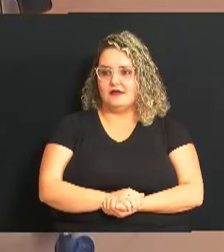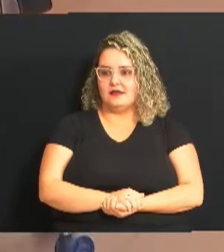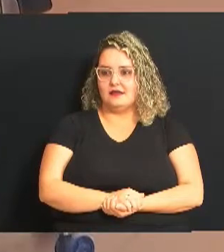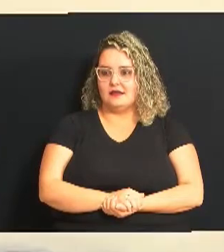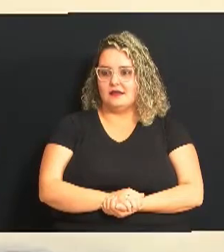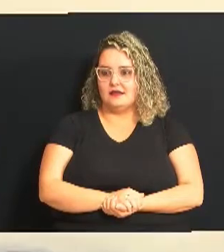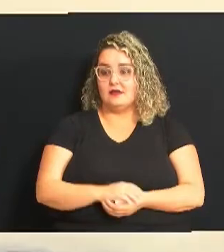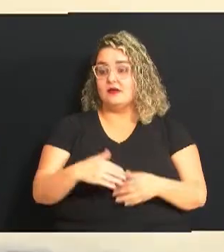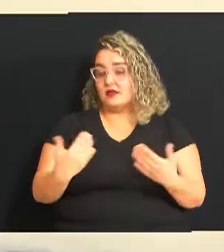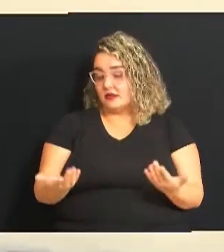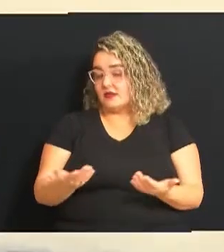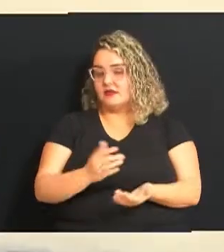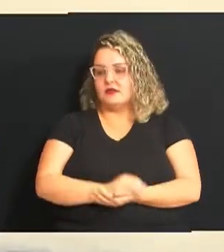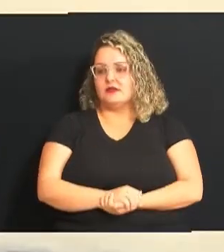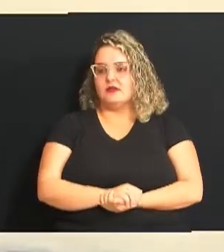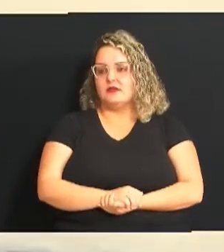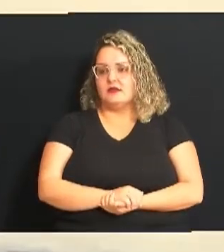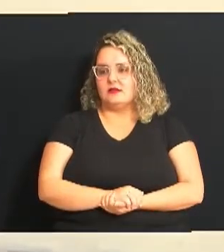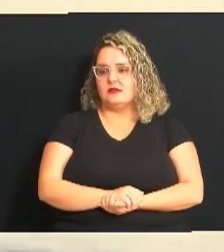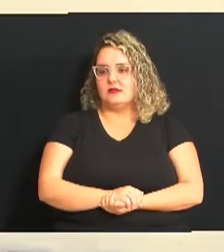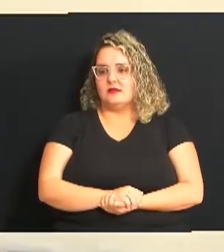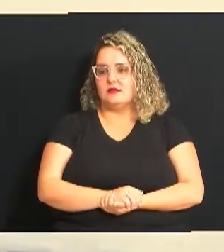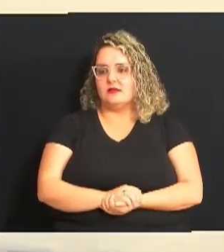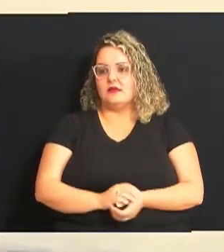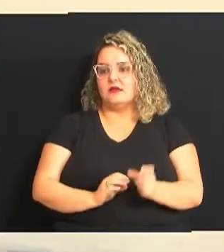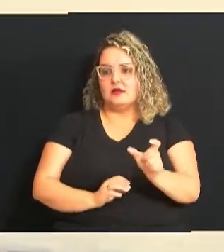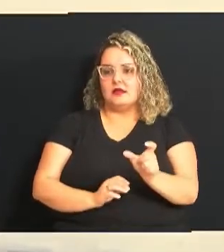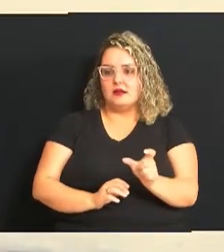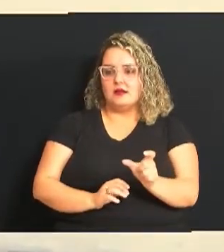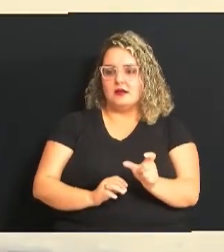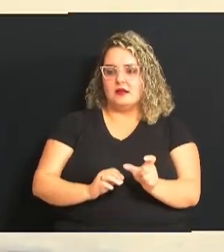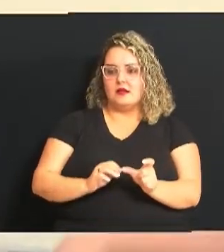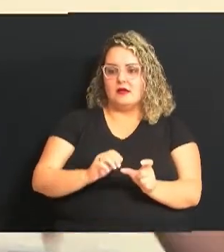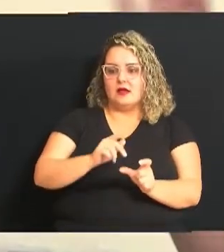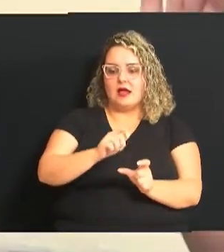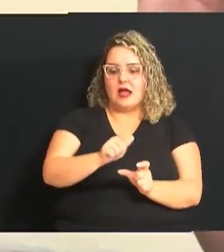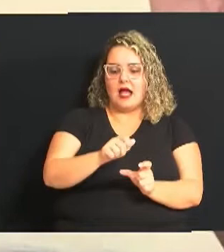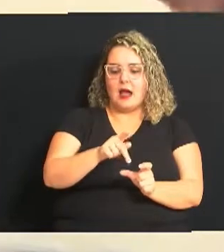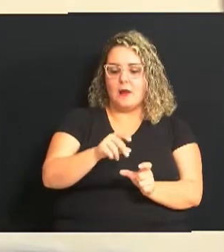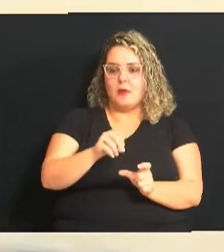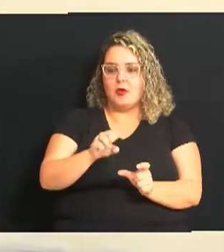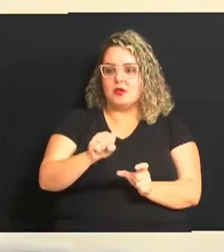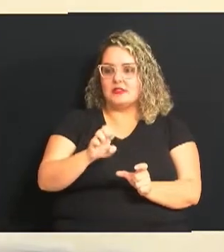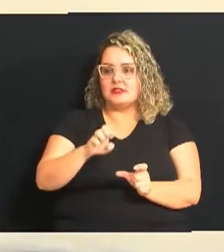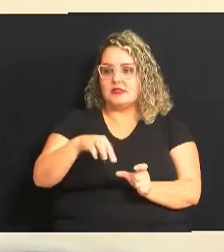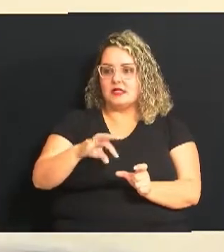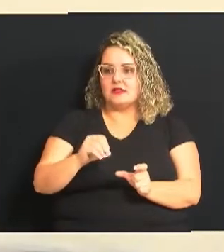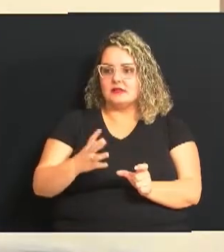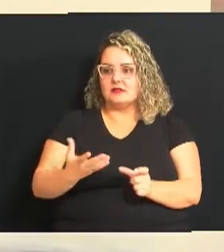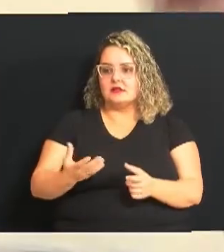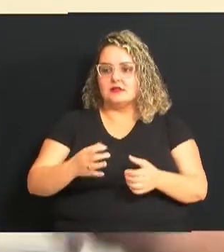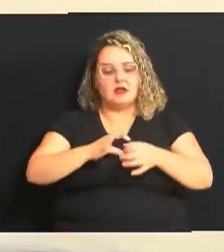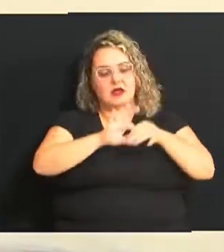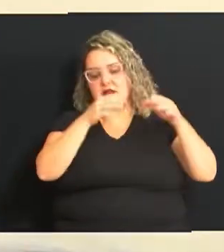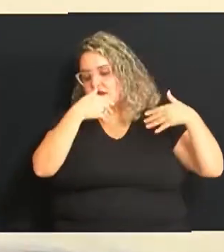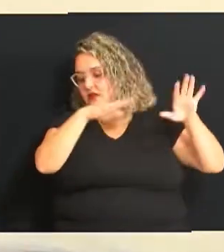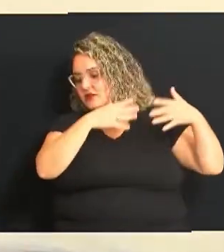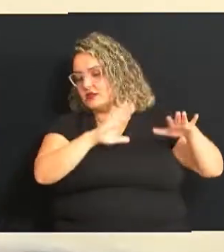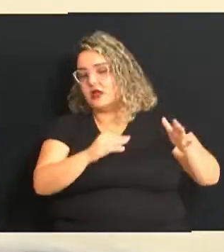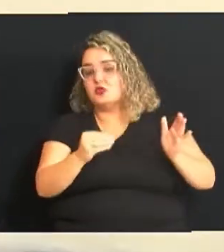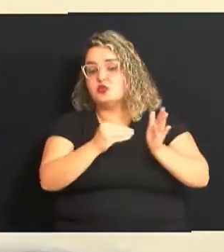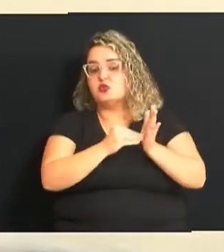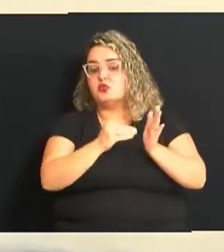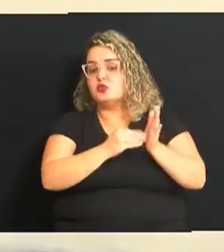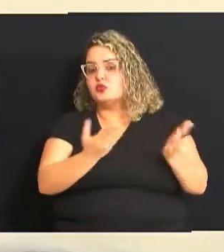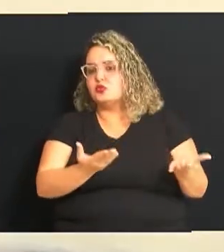E então é isso, vem da palavra aposento. Então ele está aposentado, está jogado. Está jogado, está lá